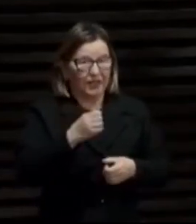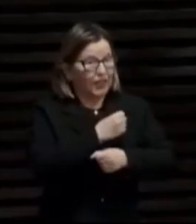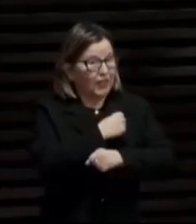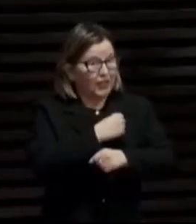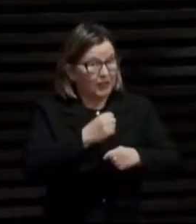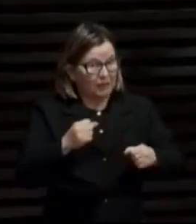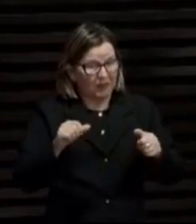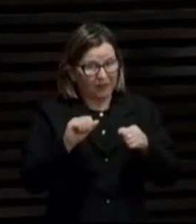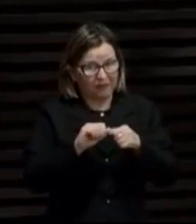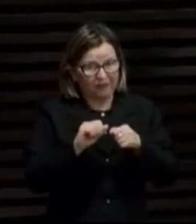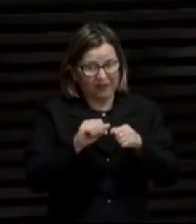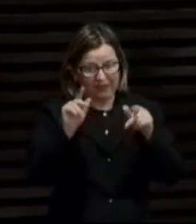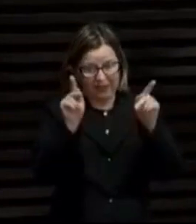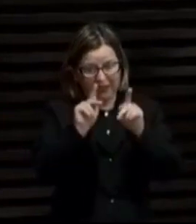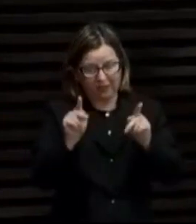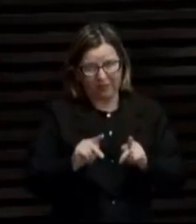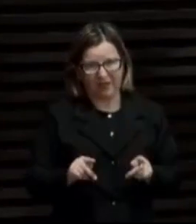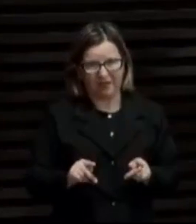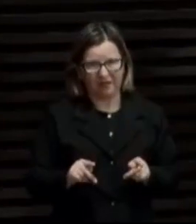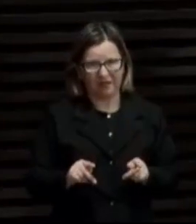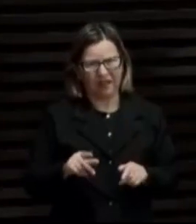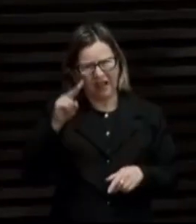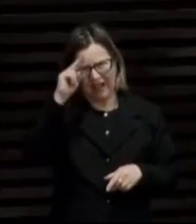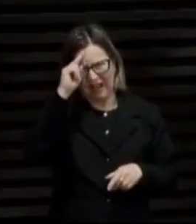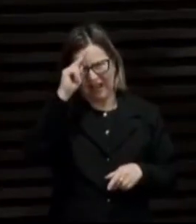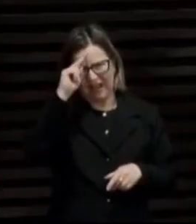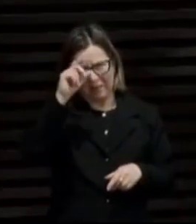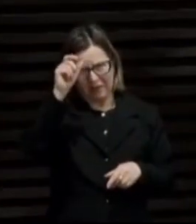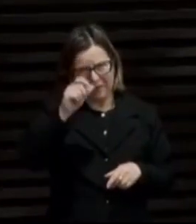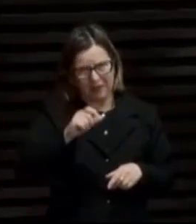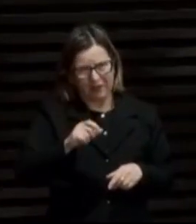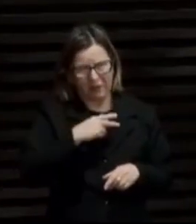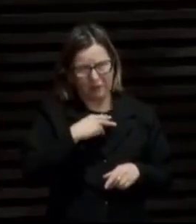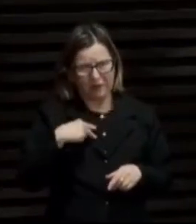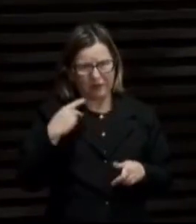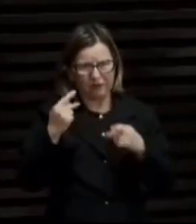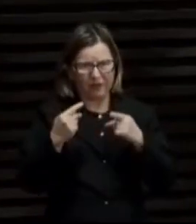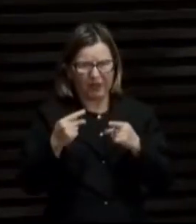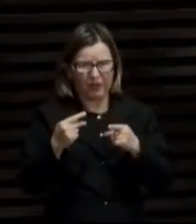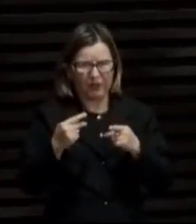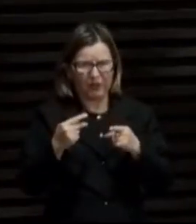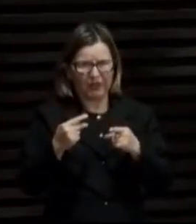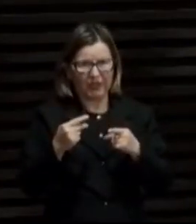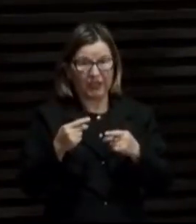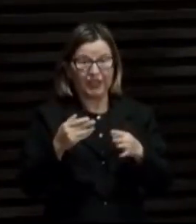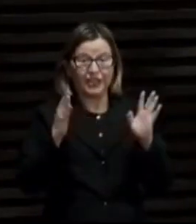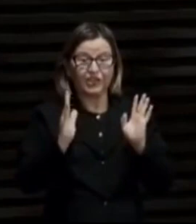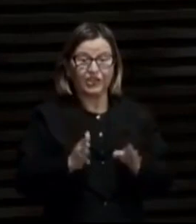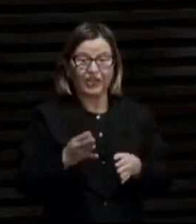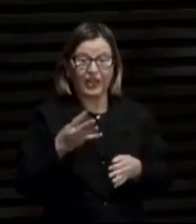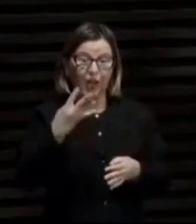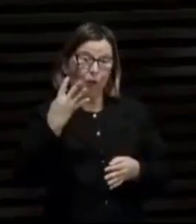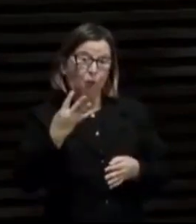que tentou suicídio. A solução não está aí. A solução está em Cristo.